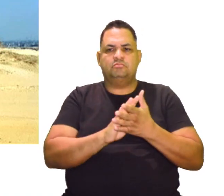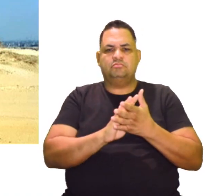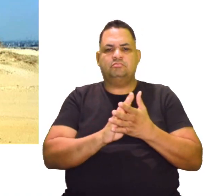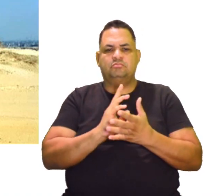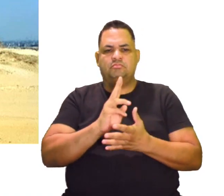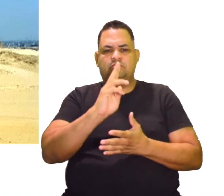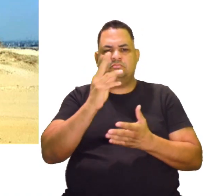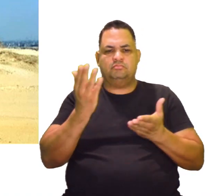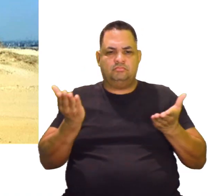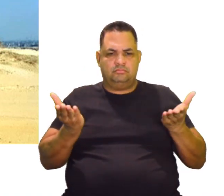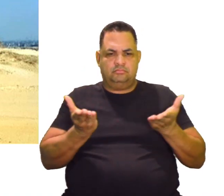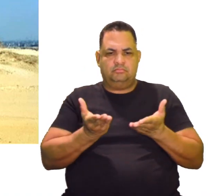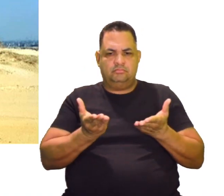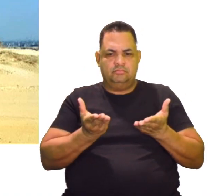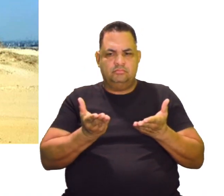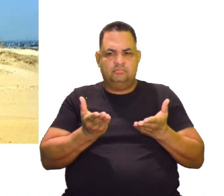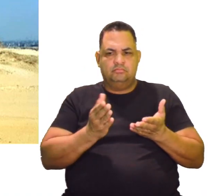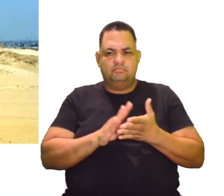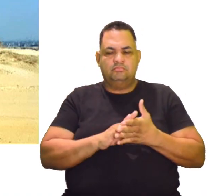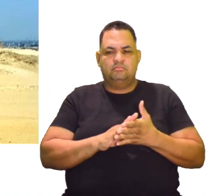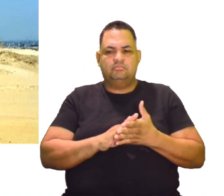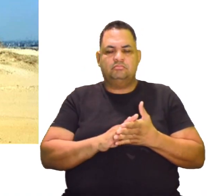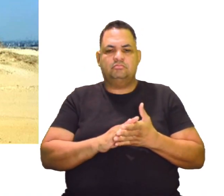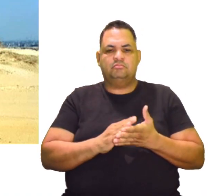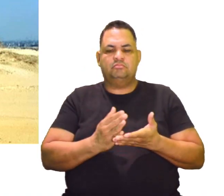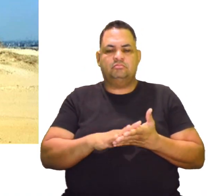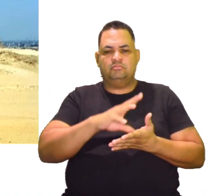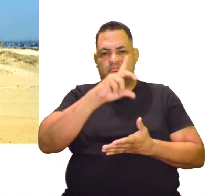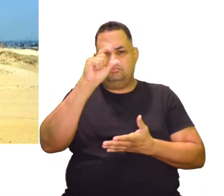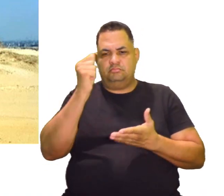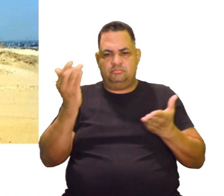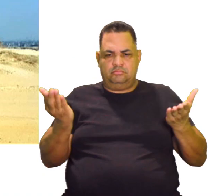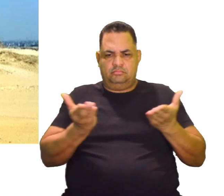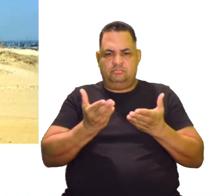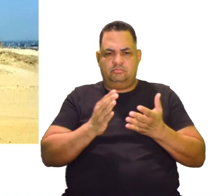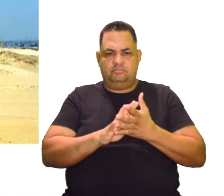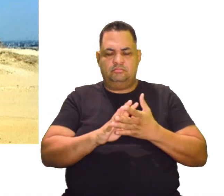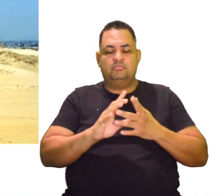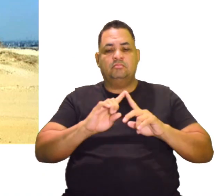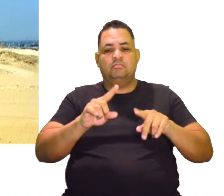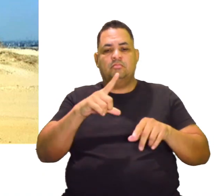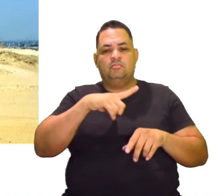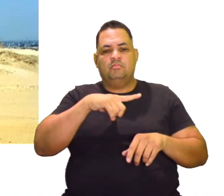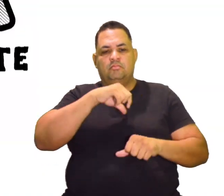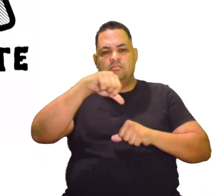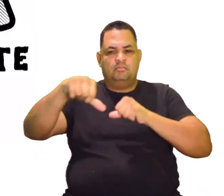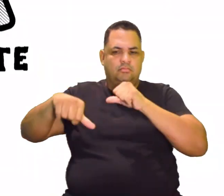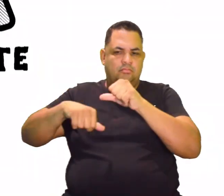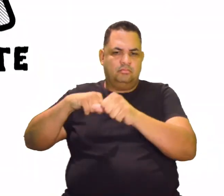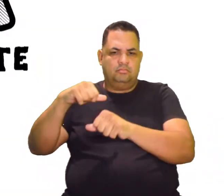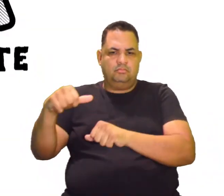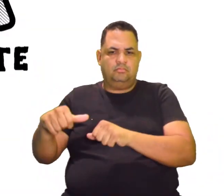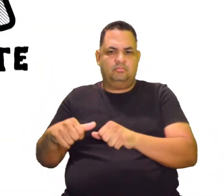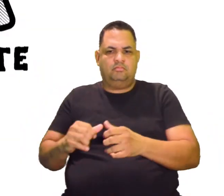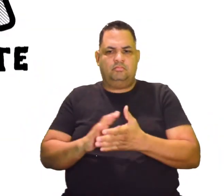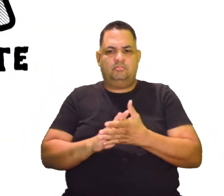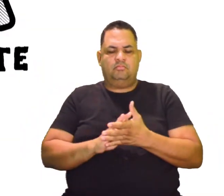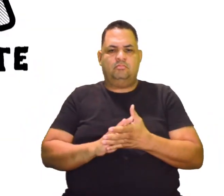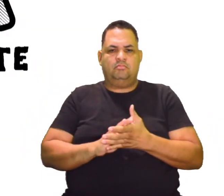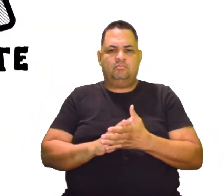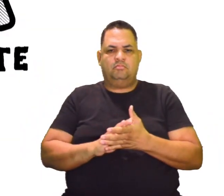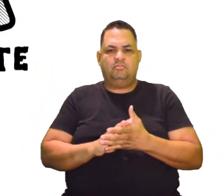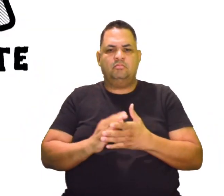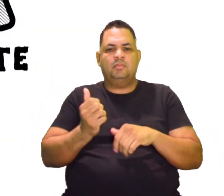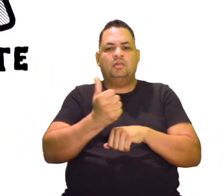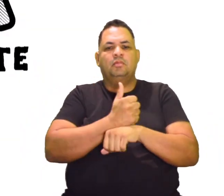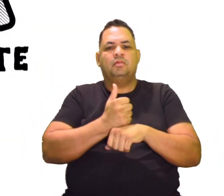perpetuando até os dias atuais, porém já há mudanças, né? claro, dos artistas